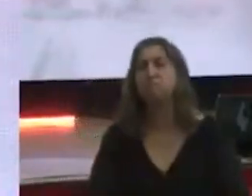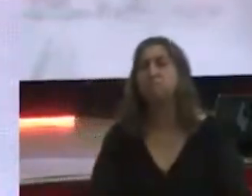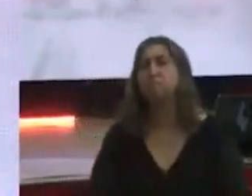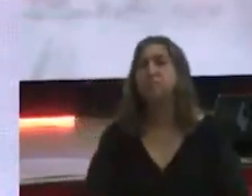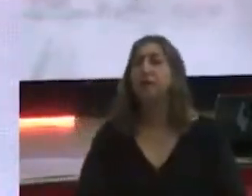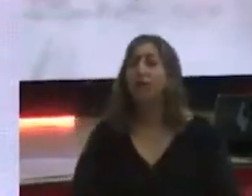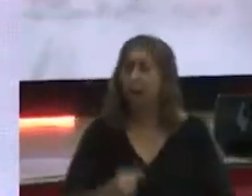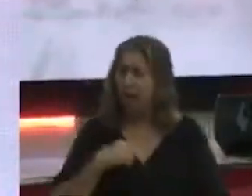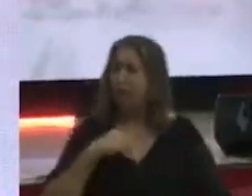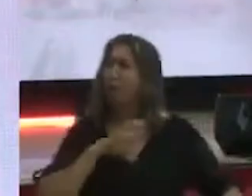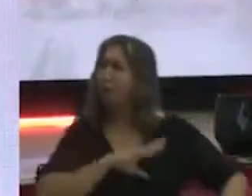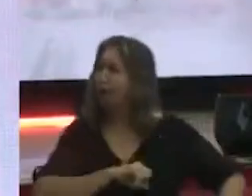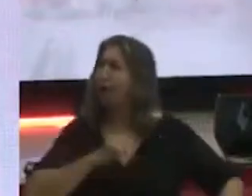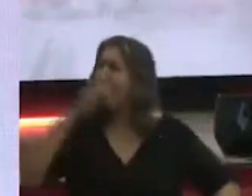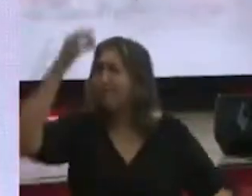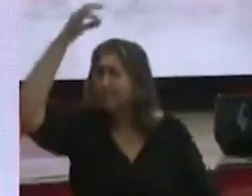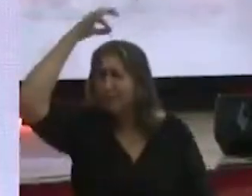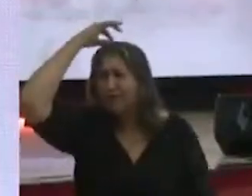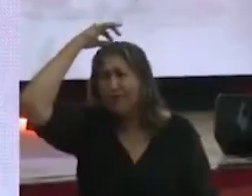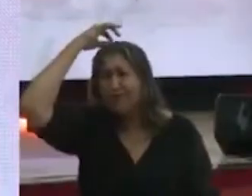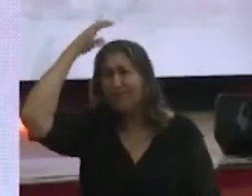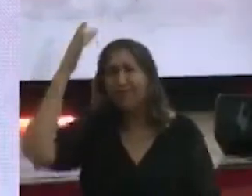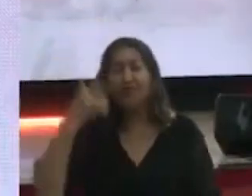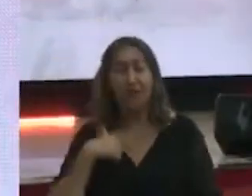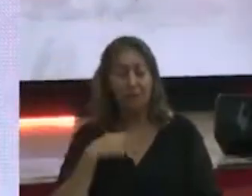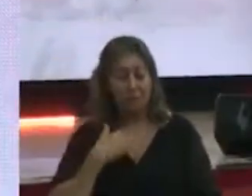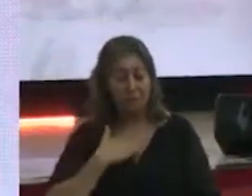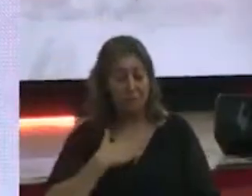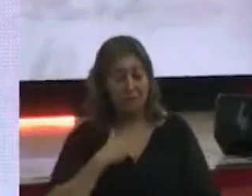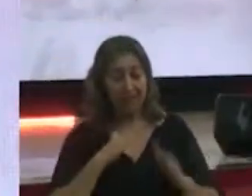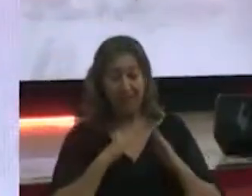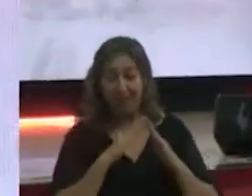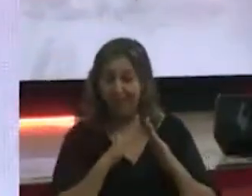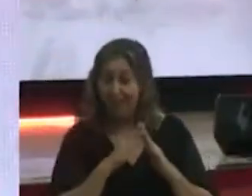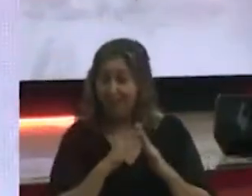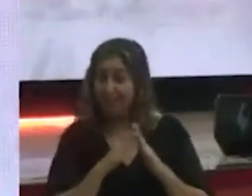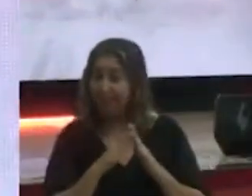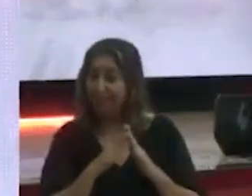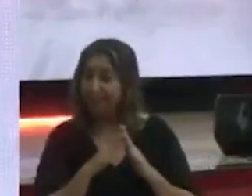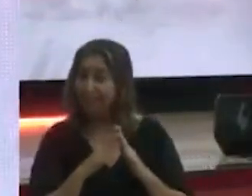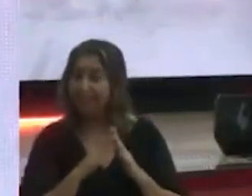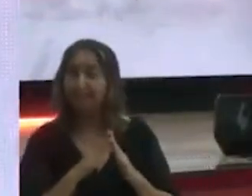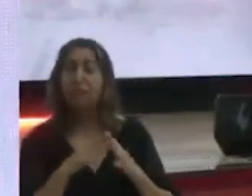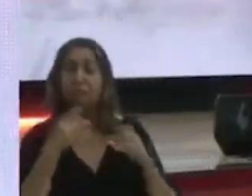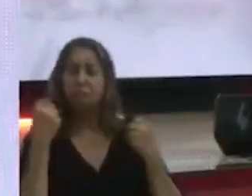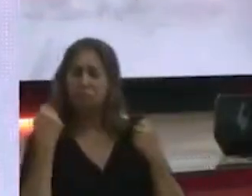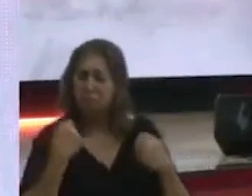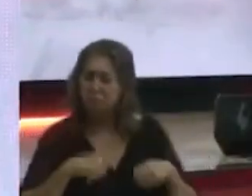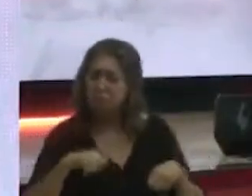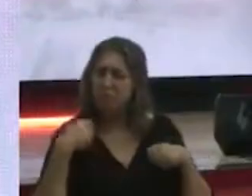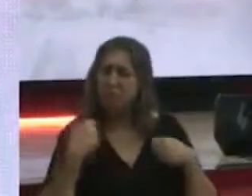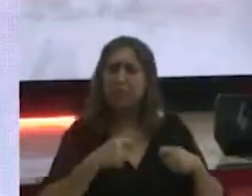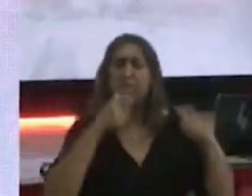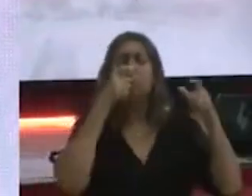o espírito santo minha casa tem que passar a ser um local onde